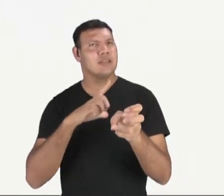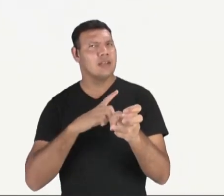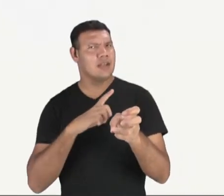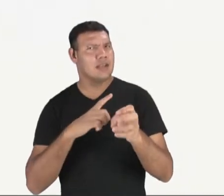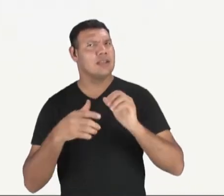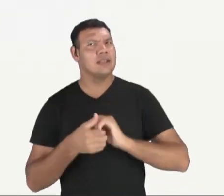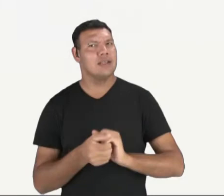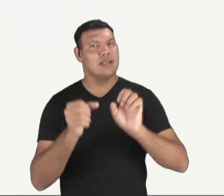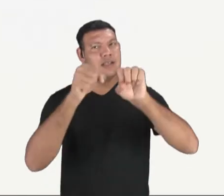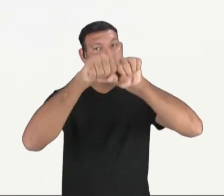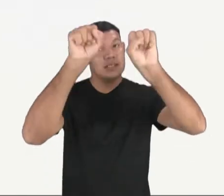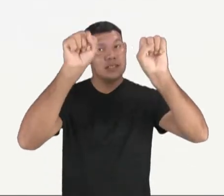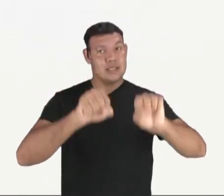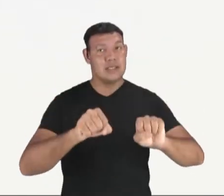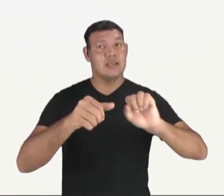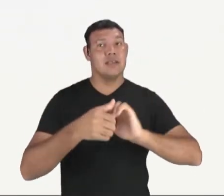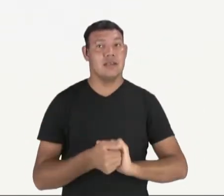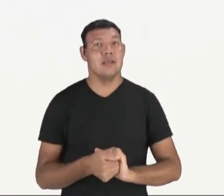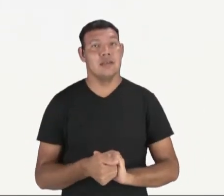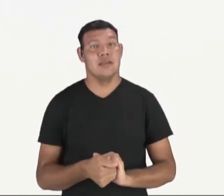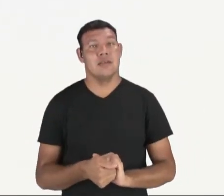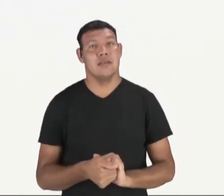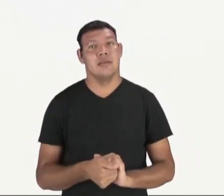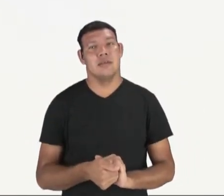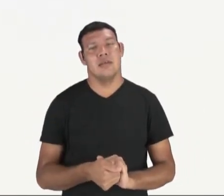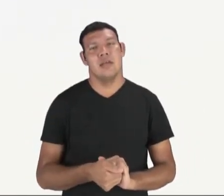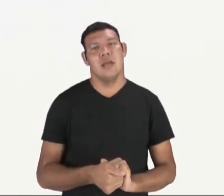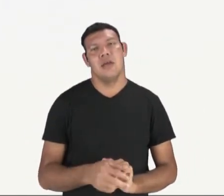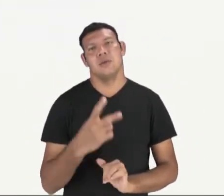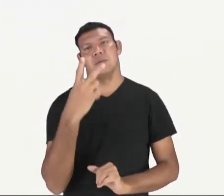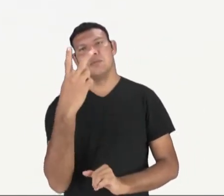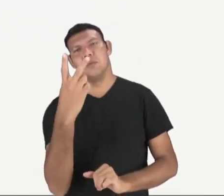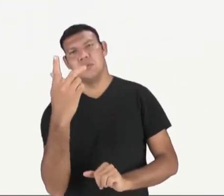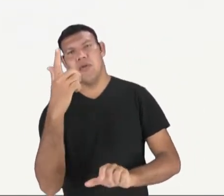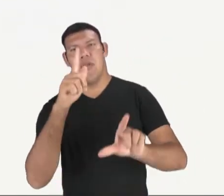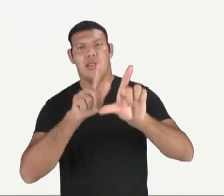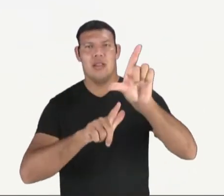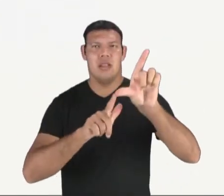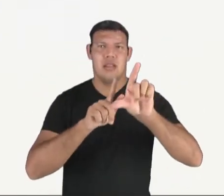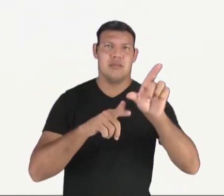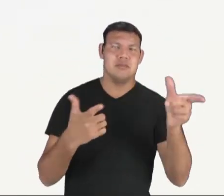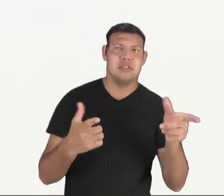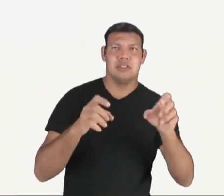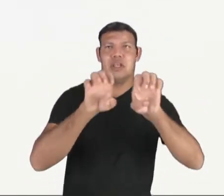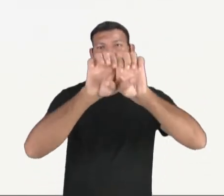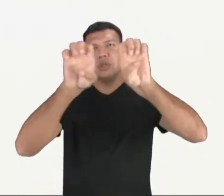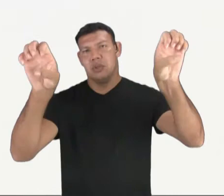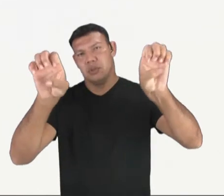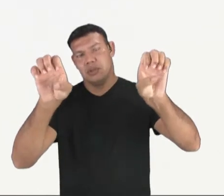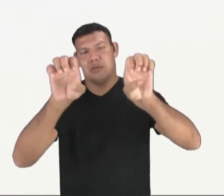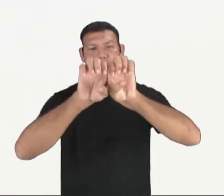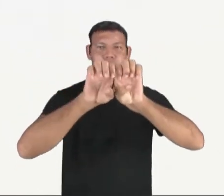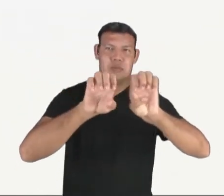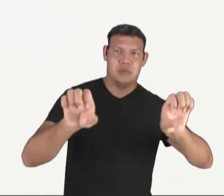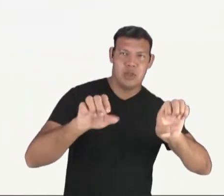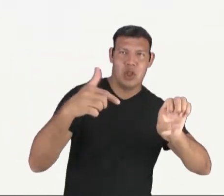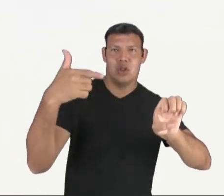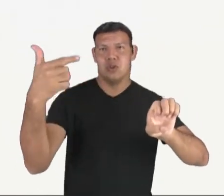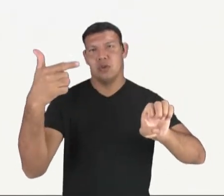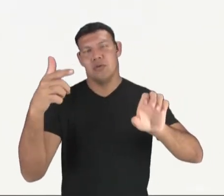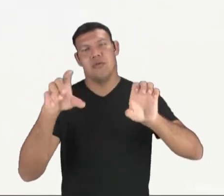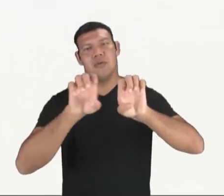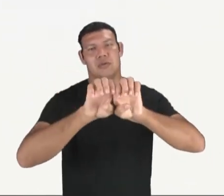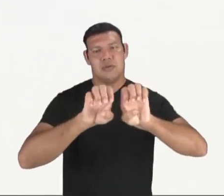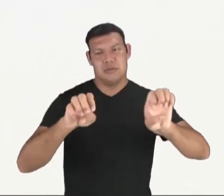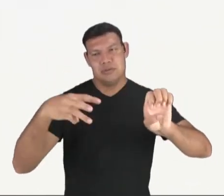alguns sistemas de equações que vinham com duas equações, com três equações e até com